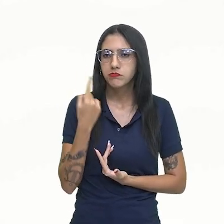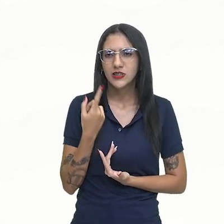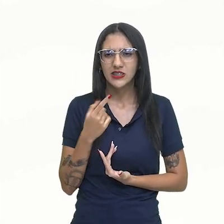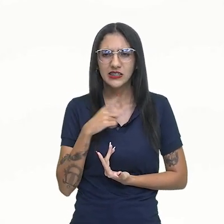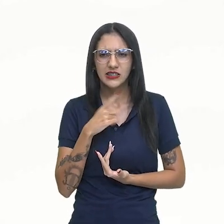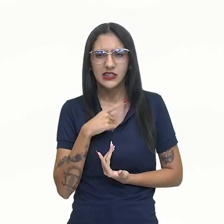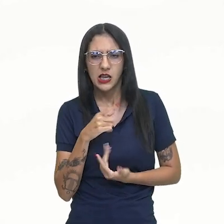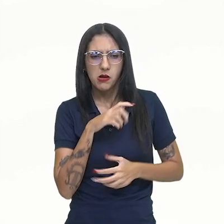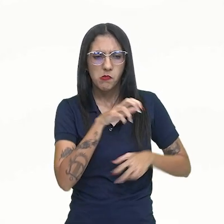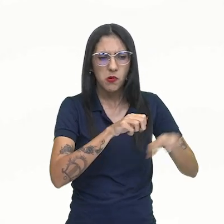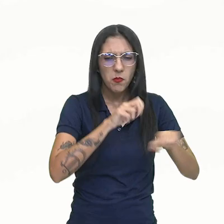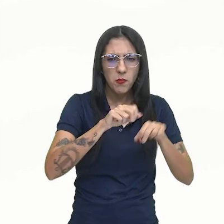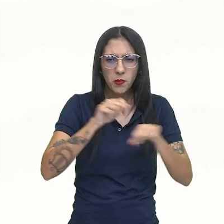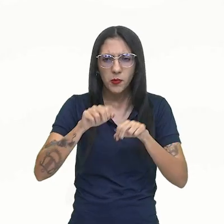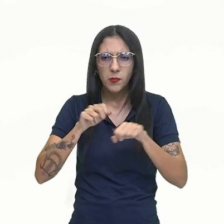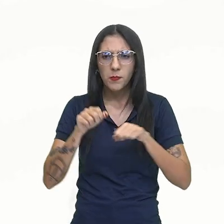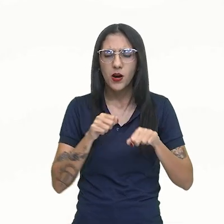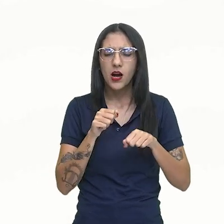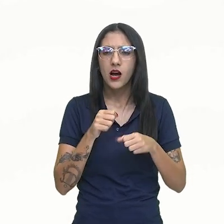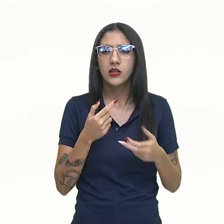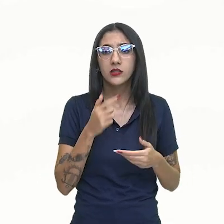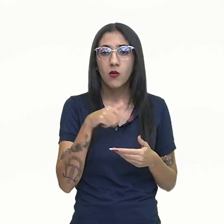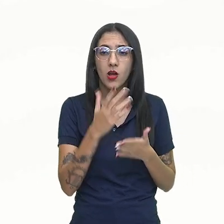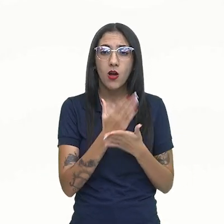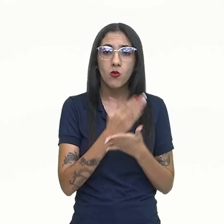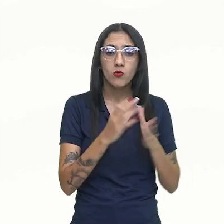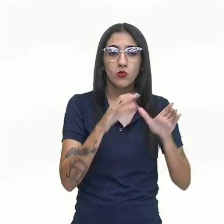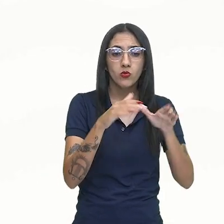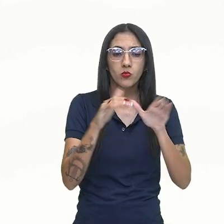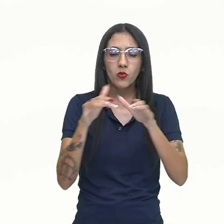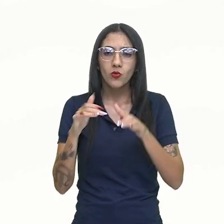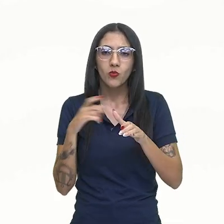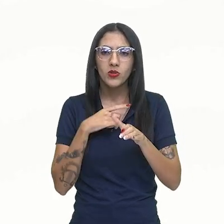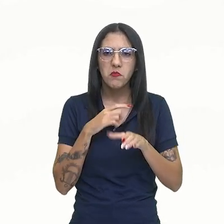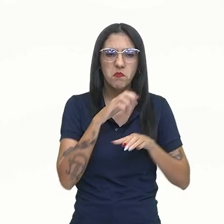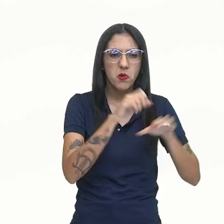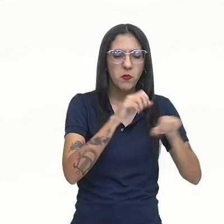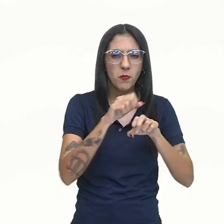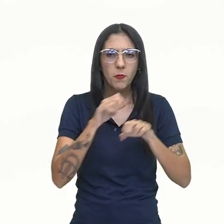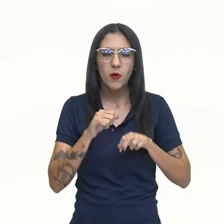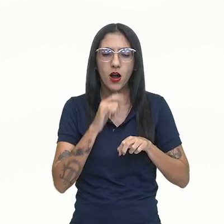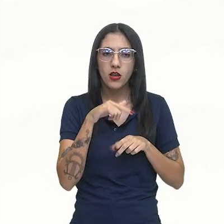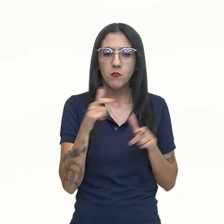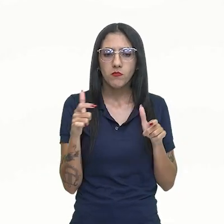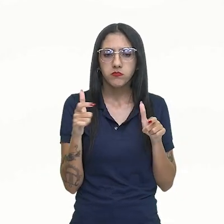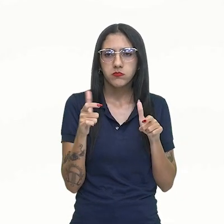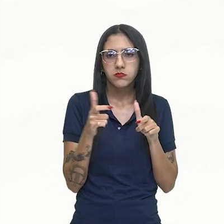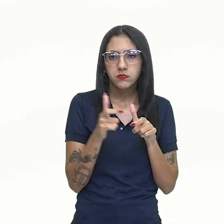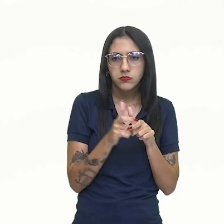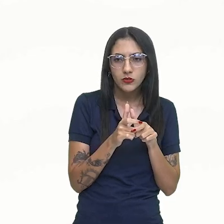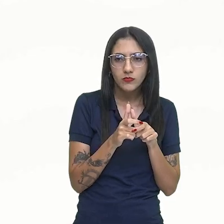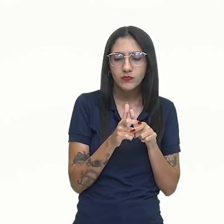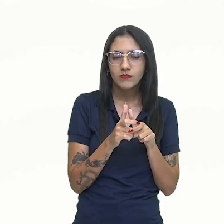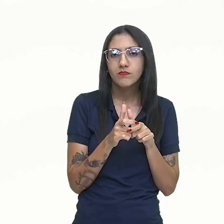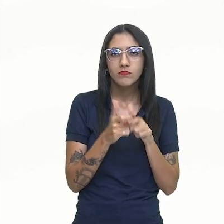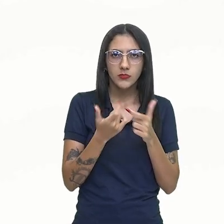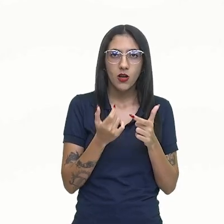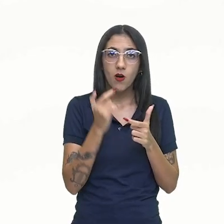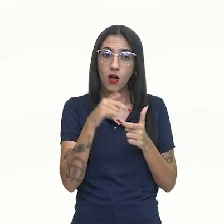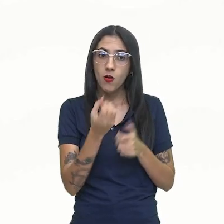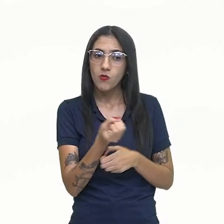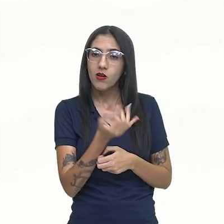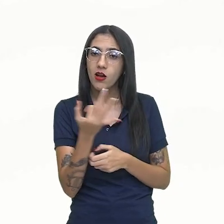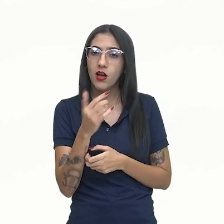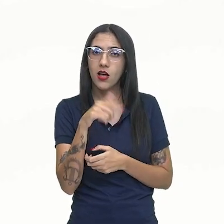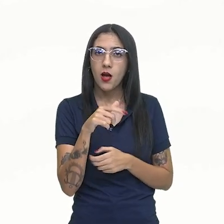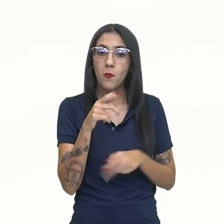desordenada, em excesso, essas populações, os indivíduos são caçados, eles diminuem, né? Então, o tamanho dessa